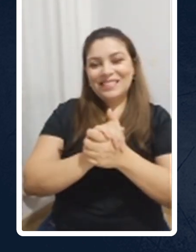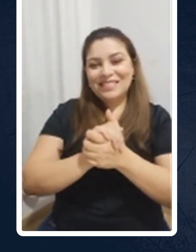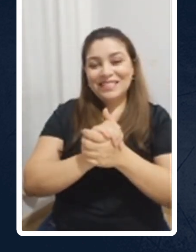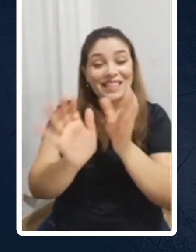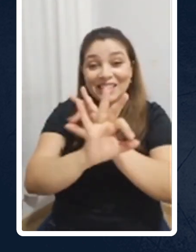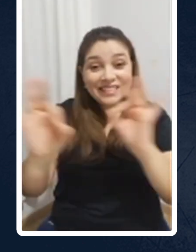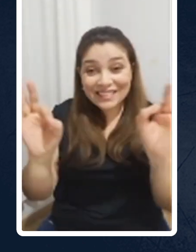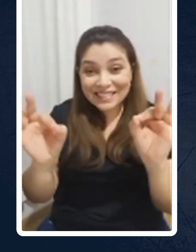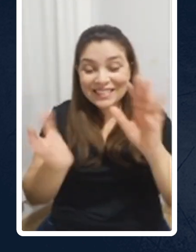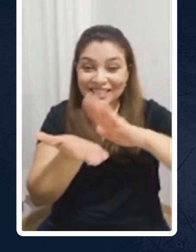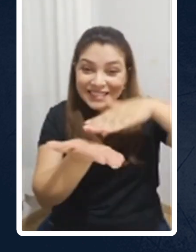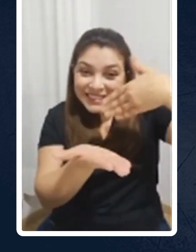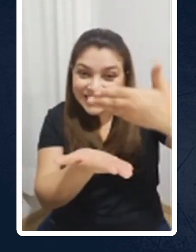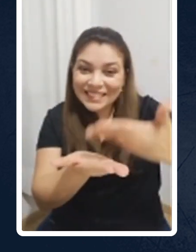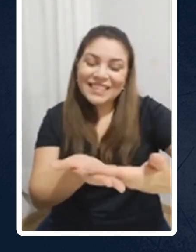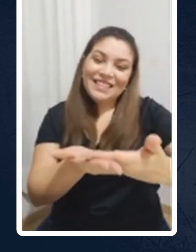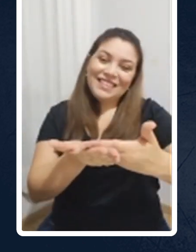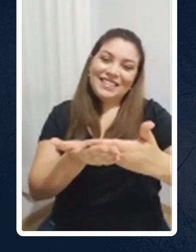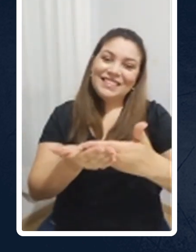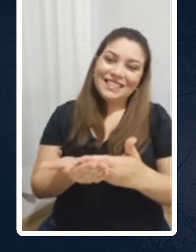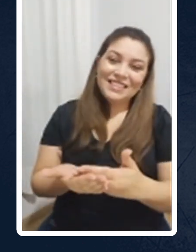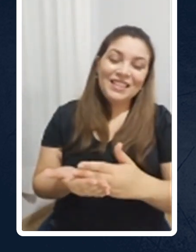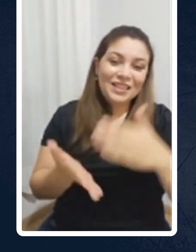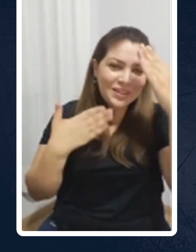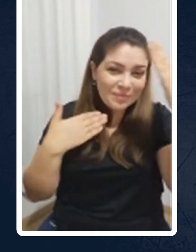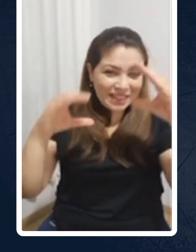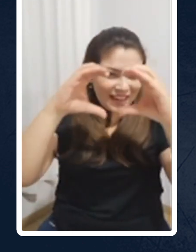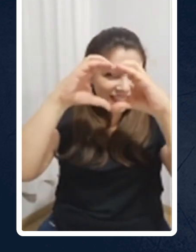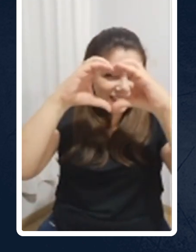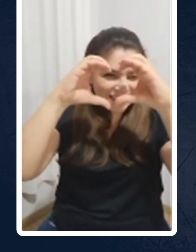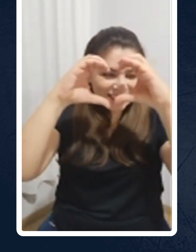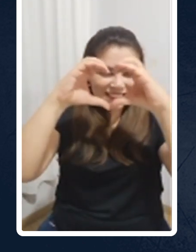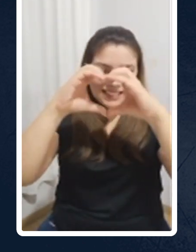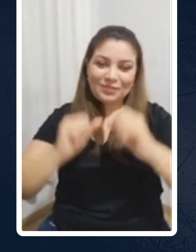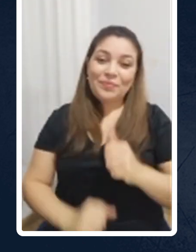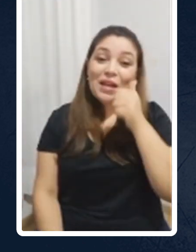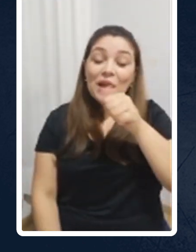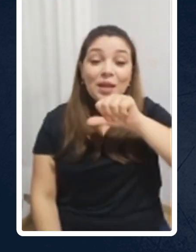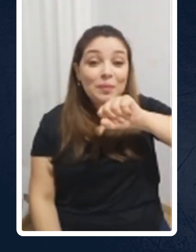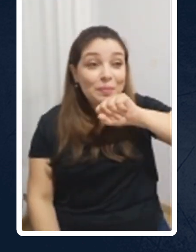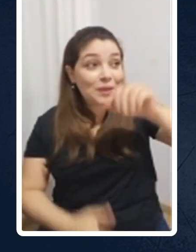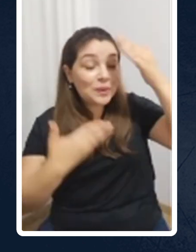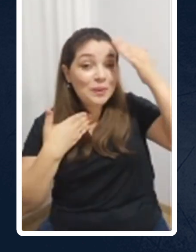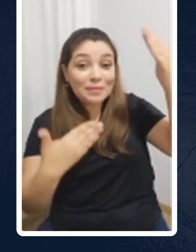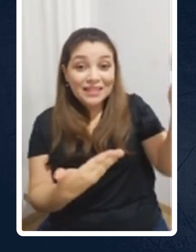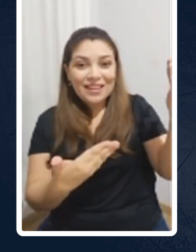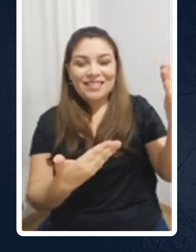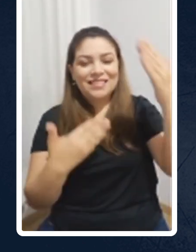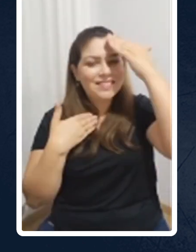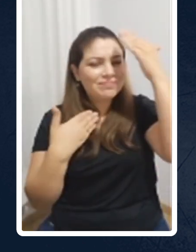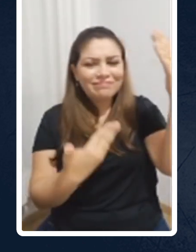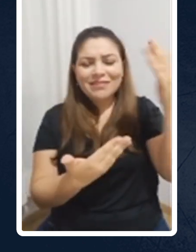excelente interpretação. E, mãe, obrigada, gratidão sempre pela